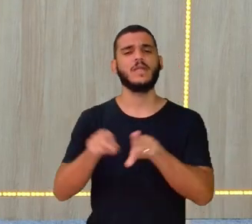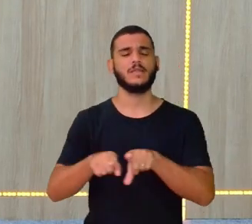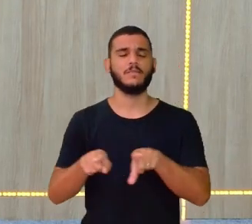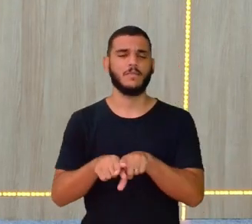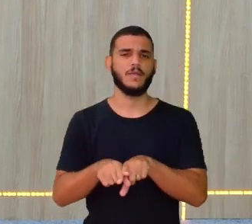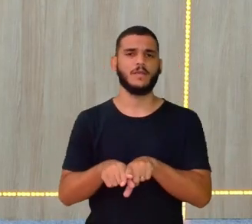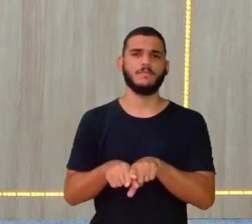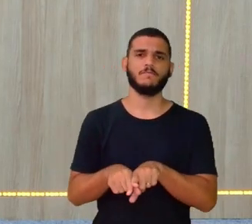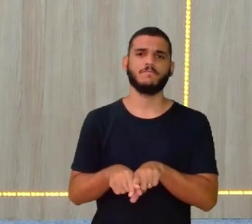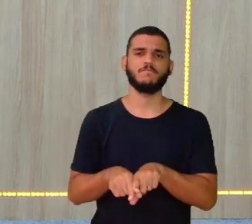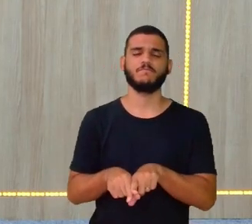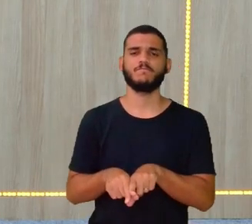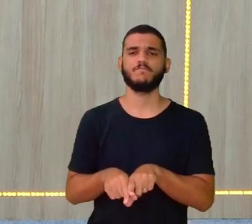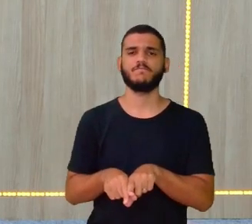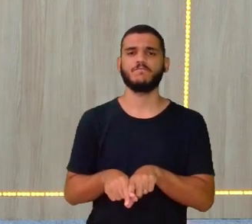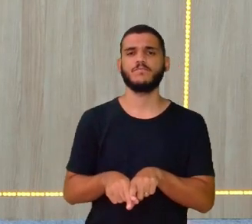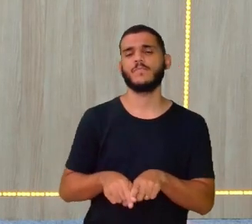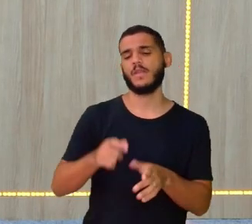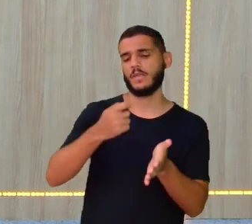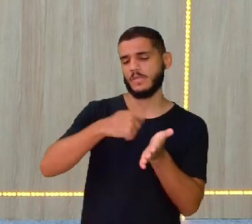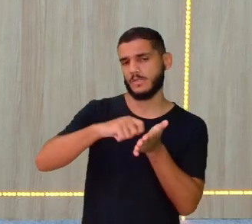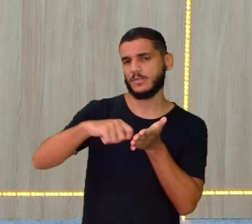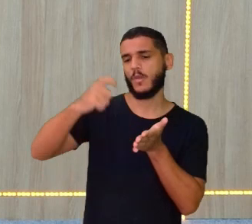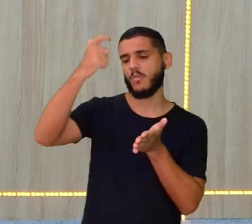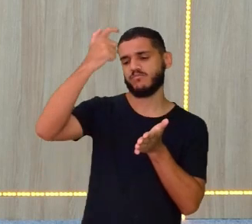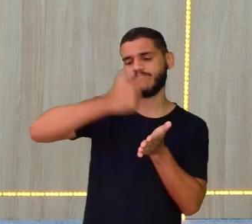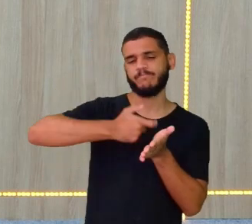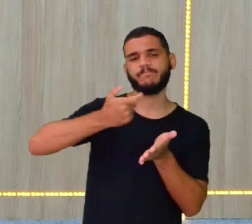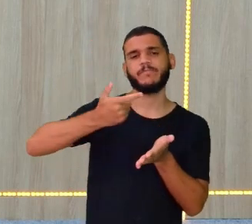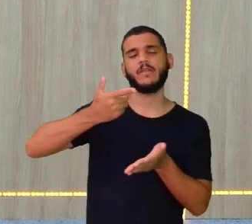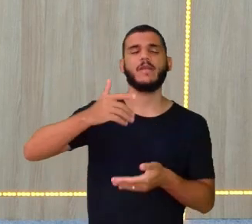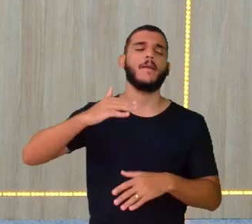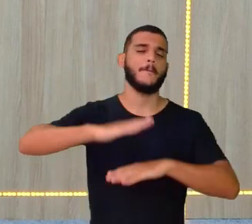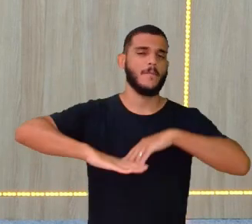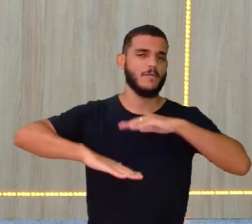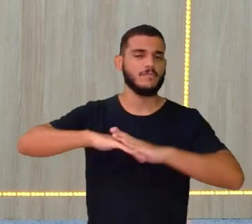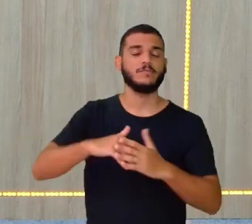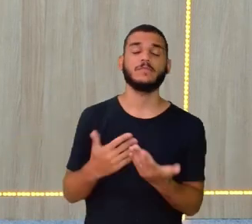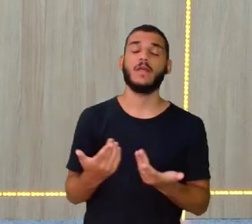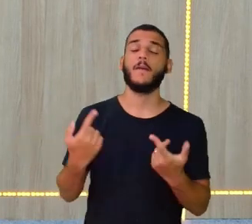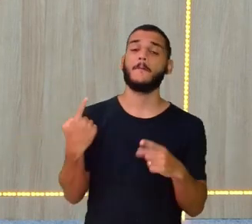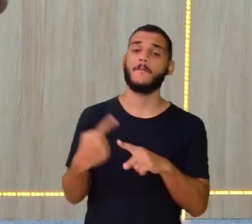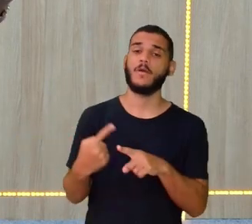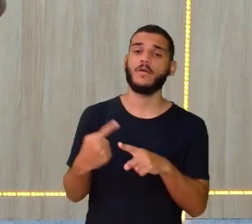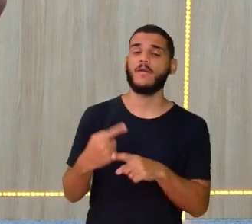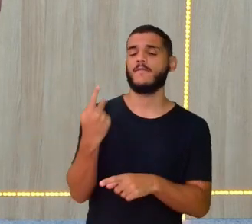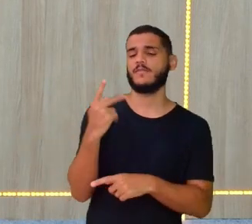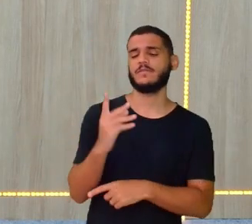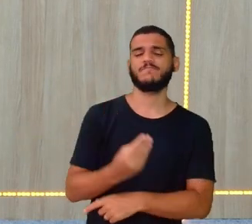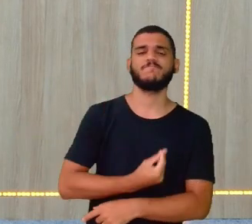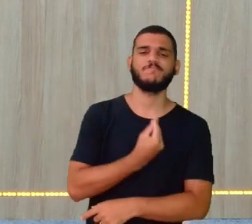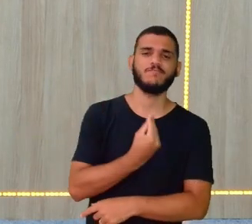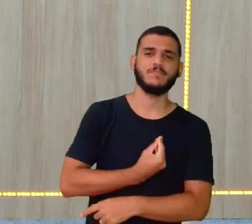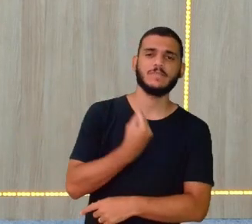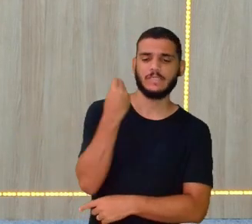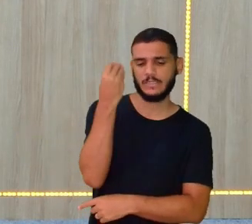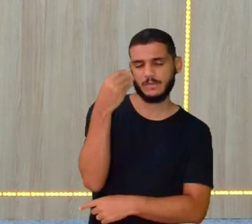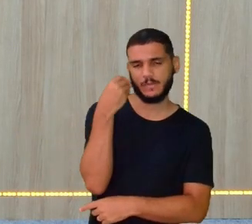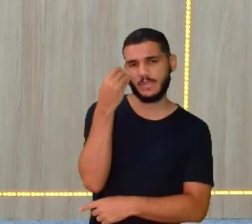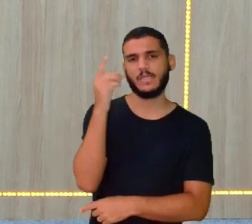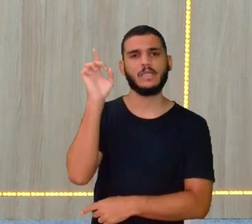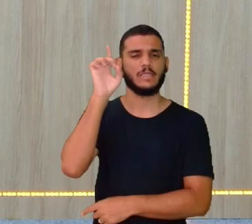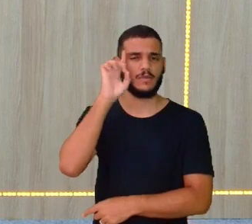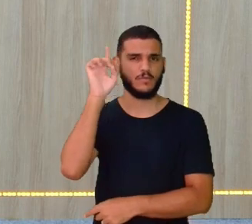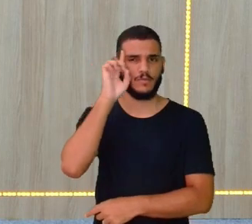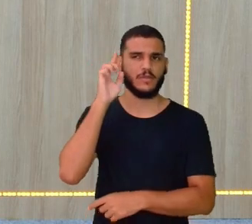é, ser escritores, escritoras, não é, daquilo que vocês vivenciam no seu dia a